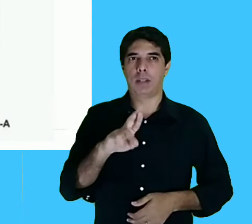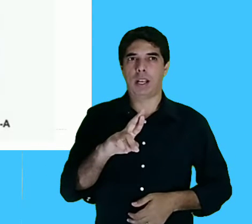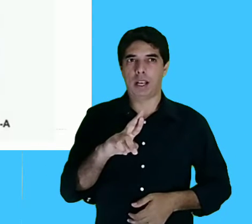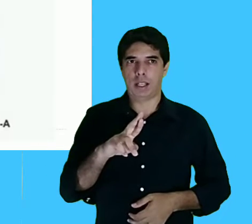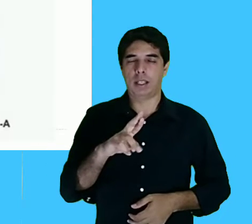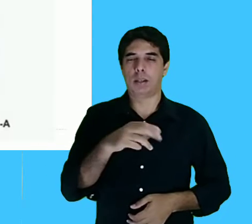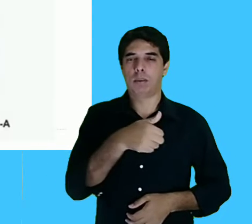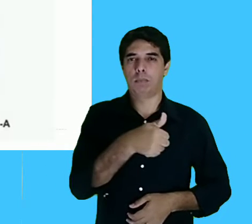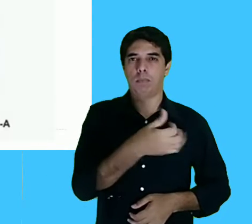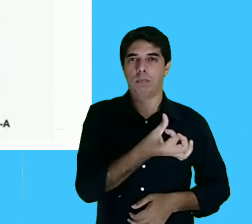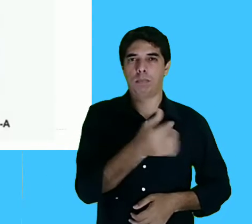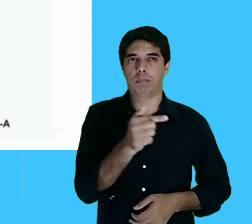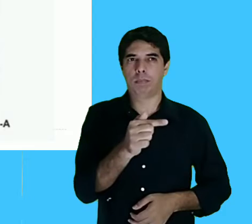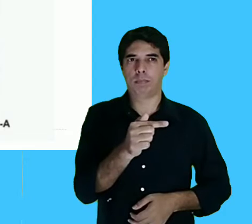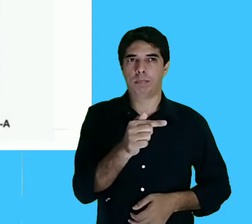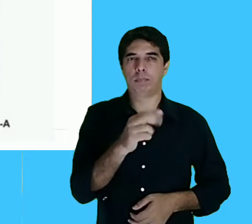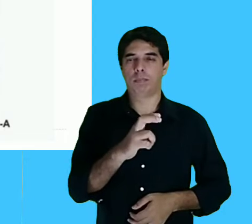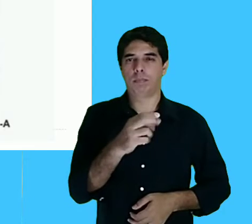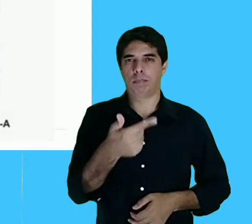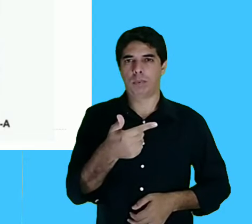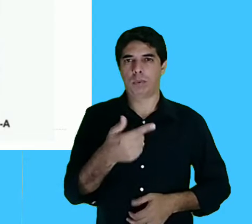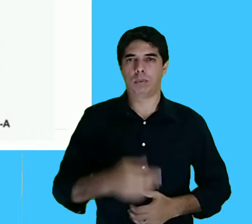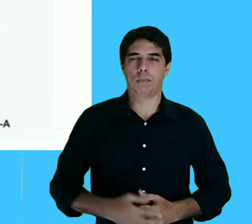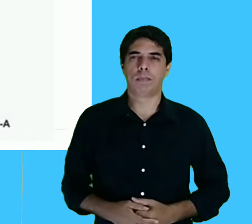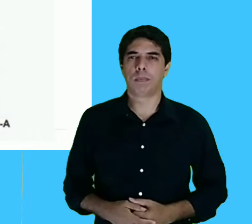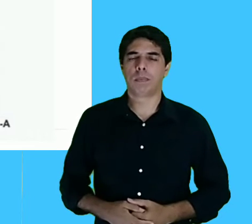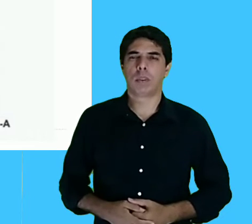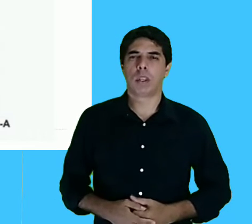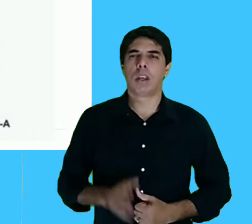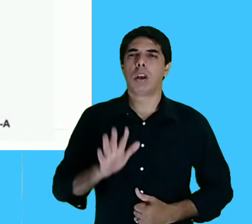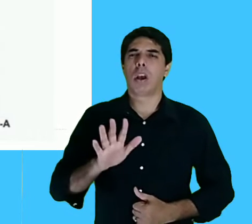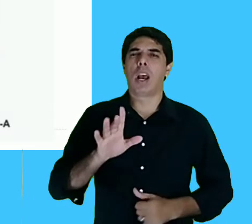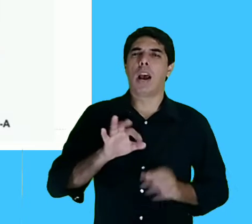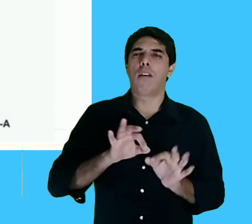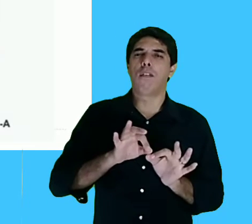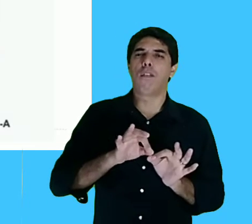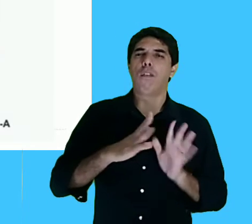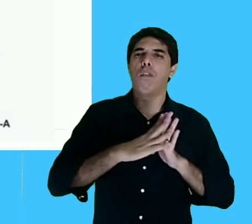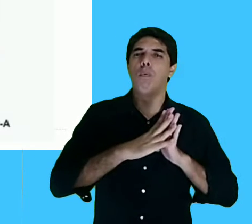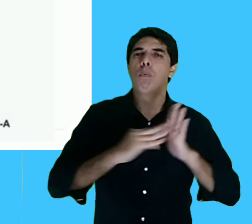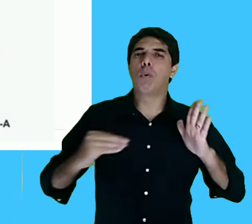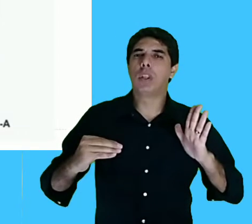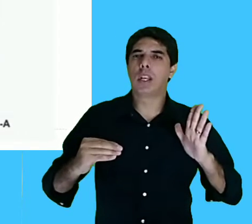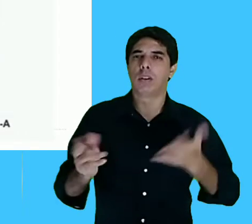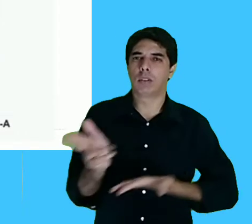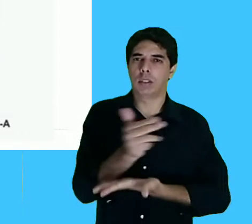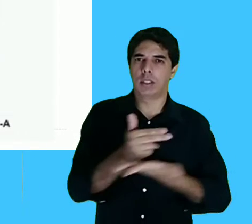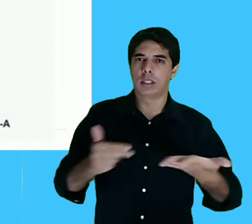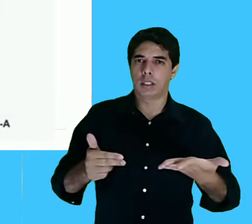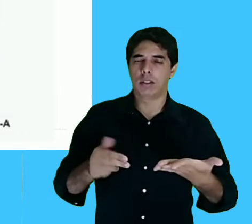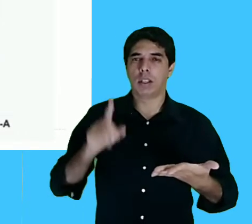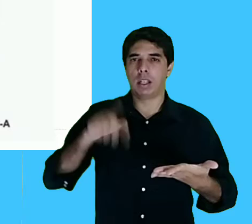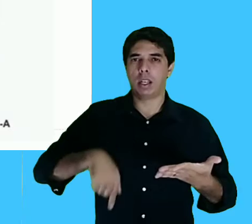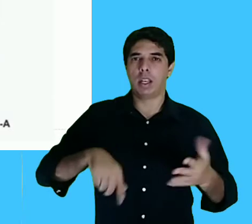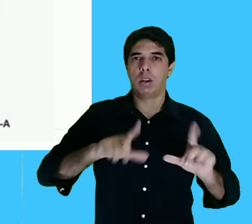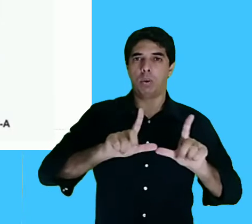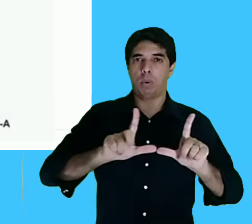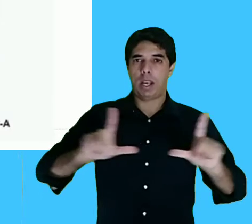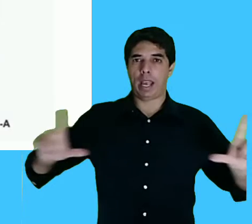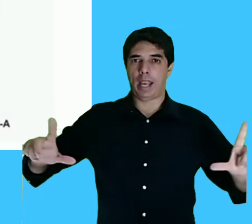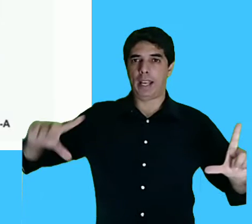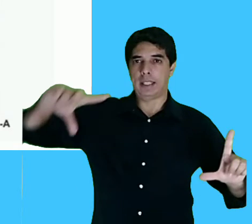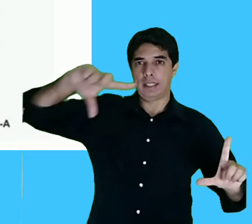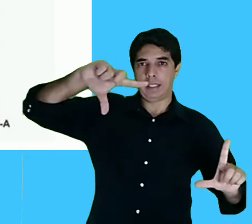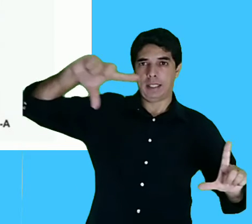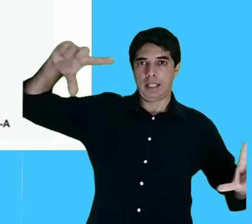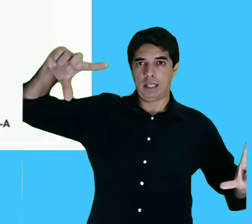O formato básico para a folha de desenho é um retângulo com área de 1 metro quadrado.